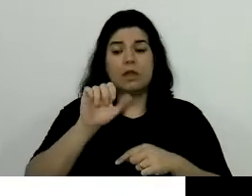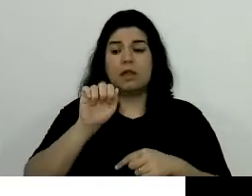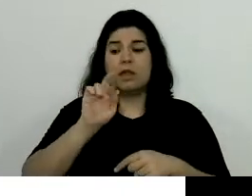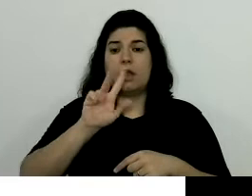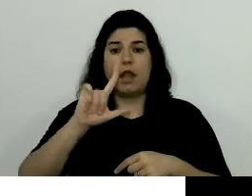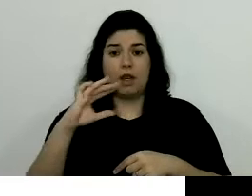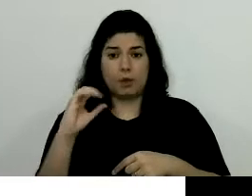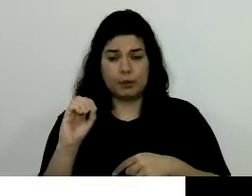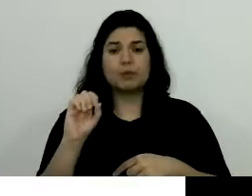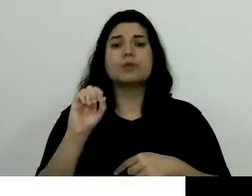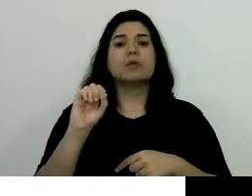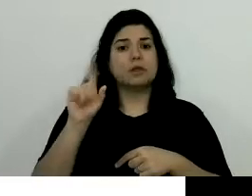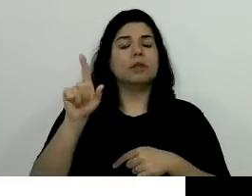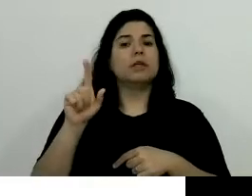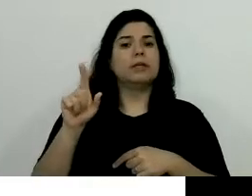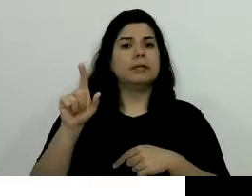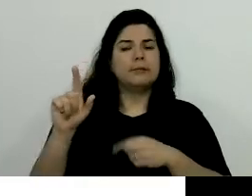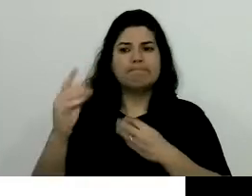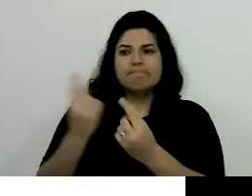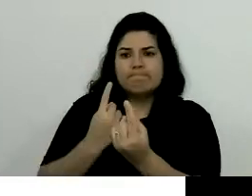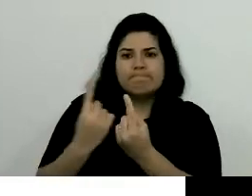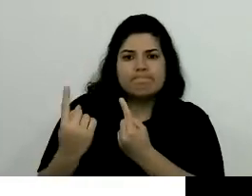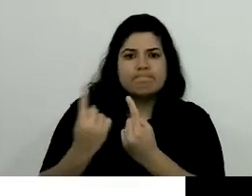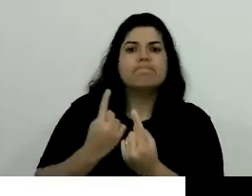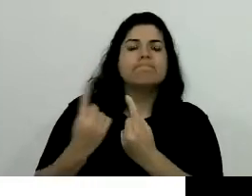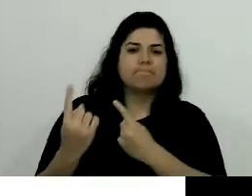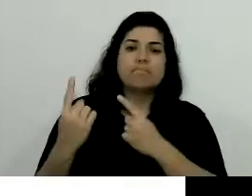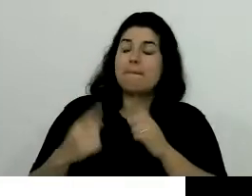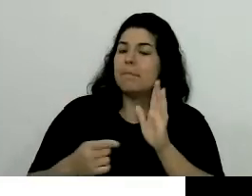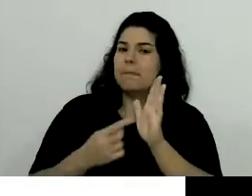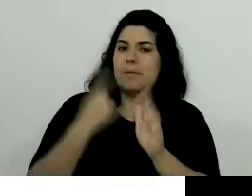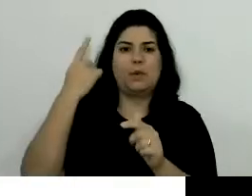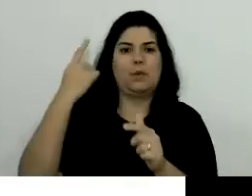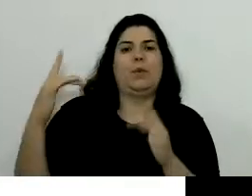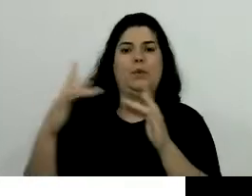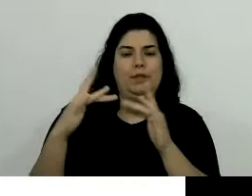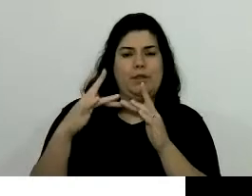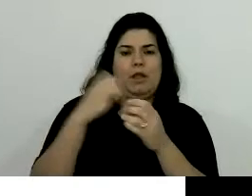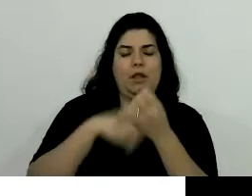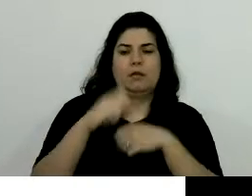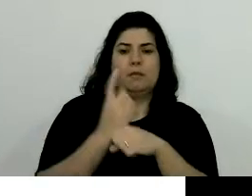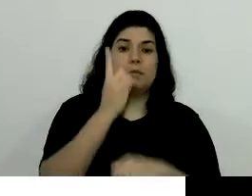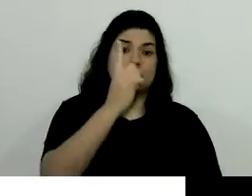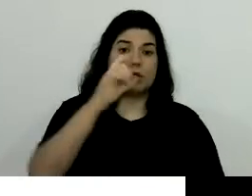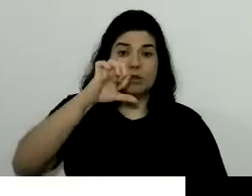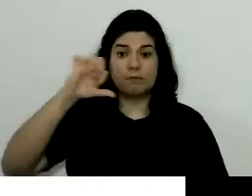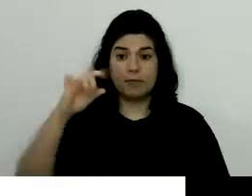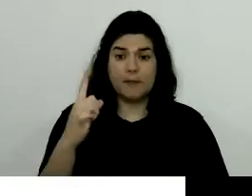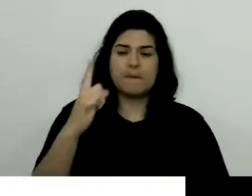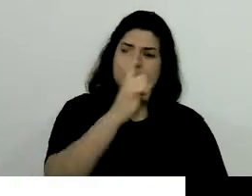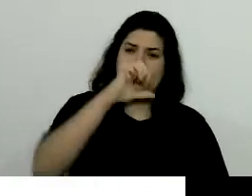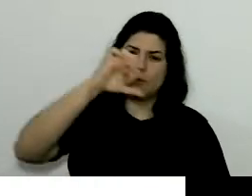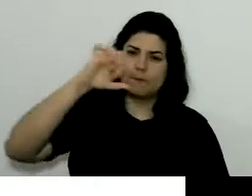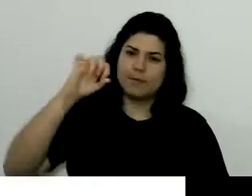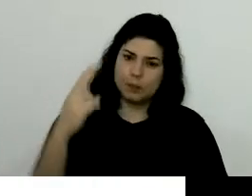a mediação dos nossos primeiros contatos, isso já em 91 ou 92. Nós estávamos dando início à